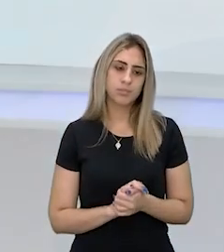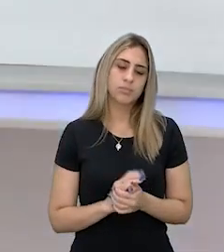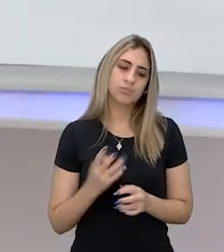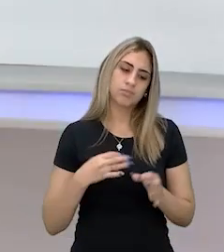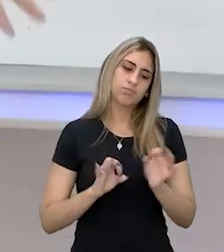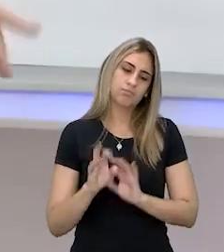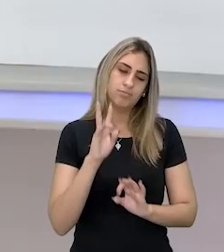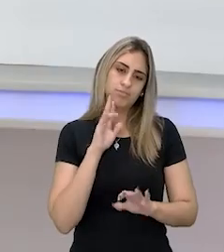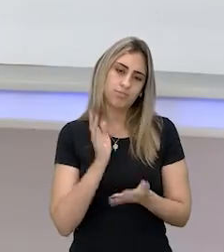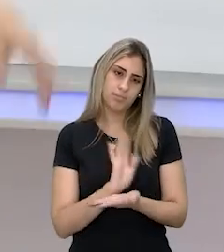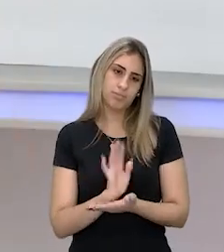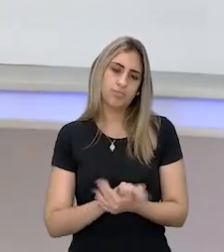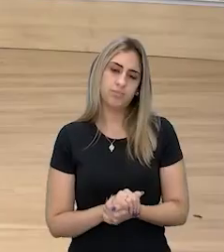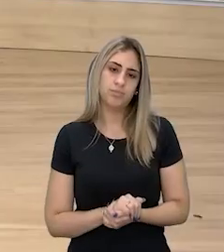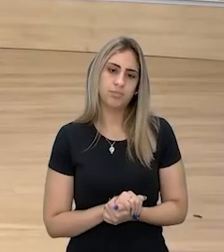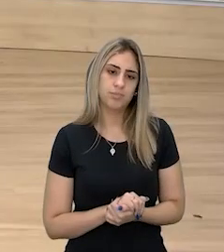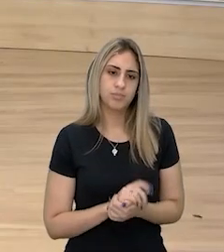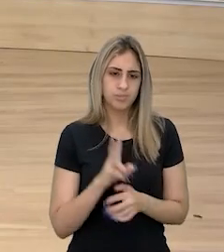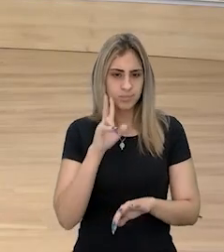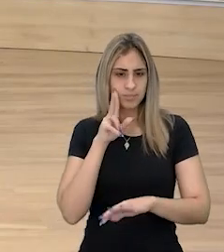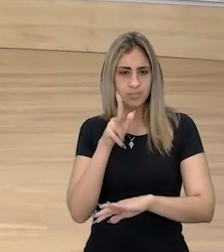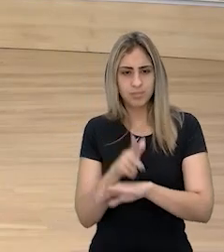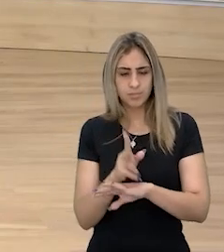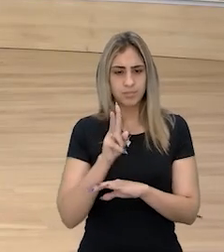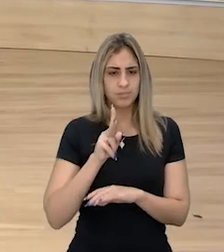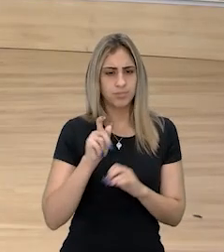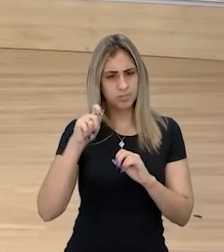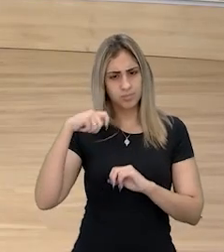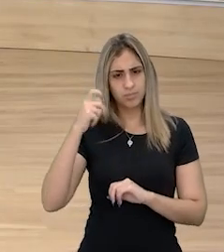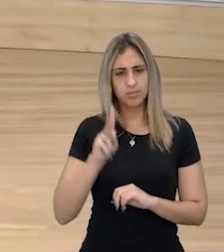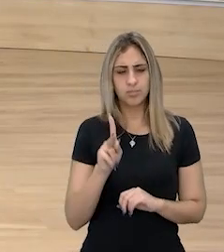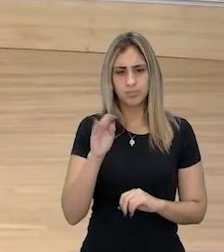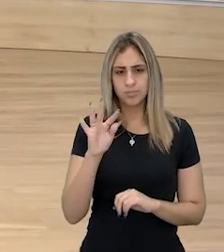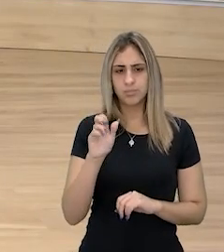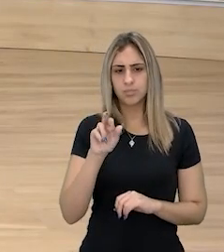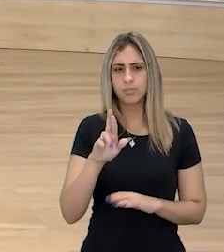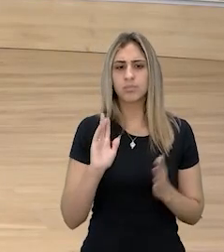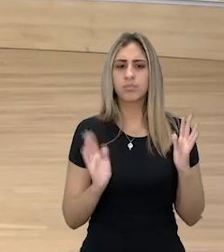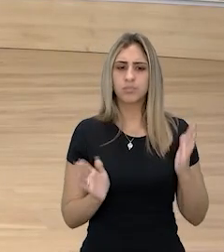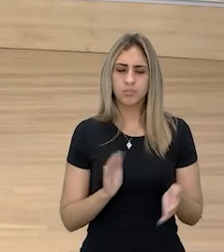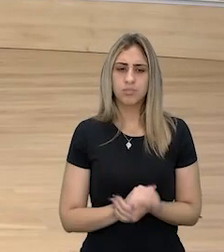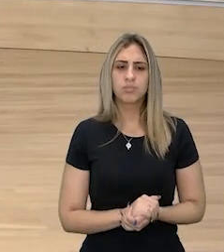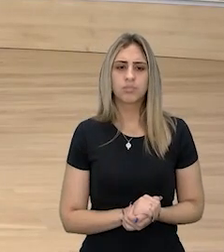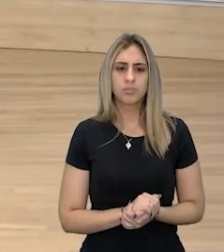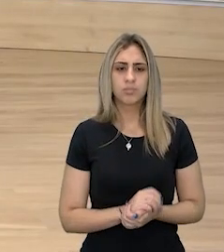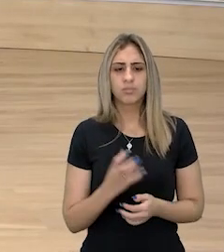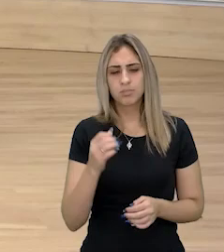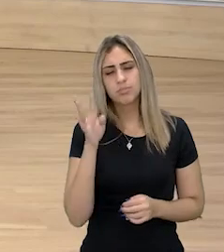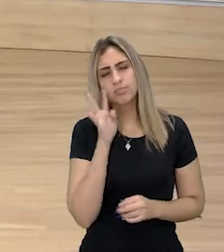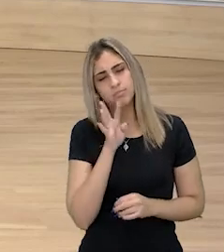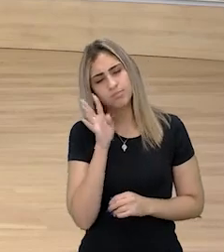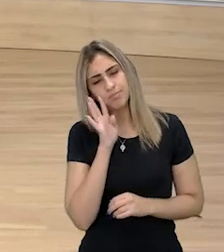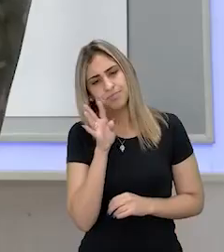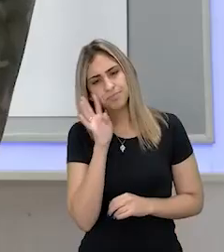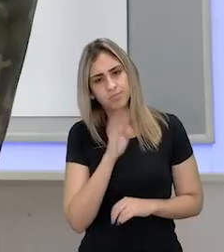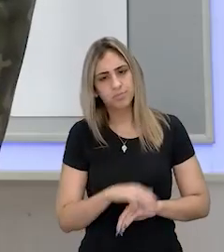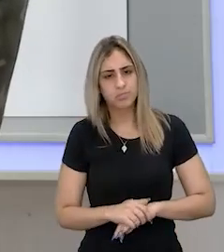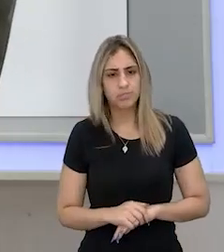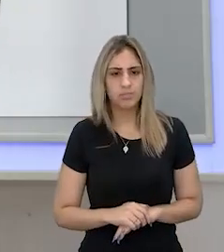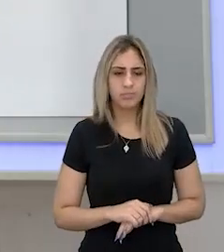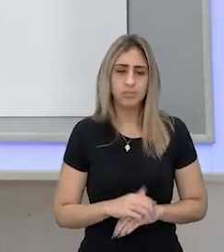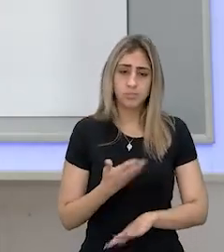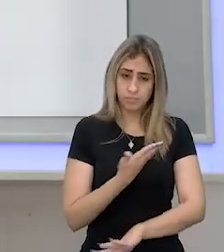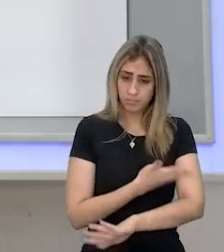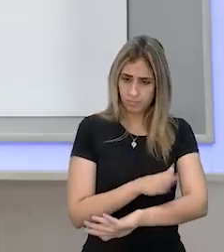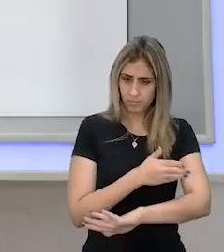prender no filme. Billy, você já gravou algum vídeo de catá? Acho que já gravei, sim. E é bem legal. Na verdade, assim, no